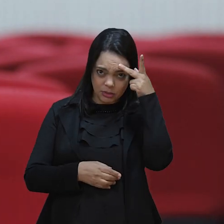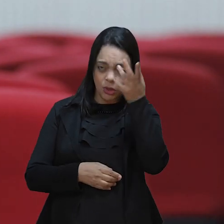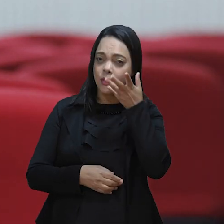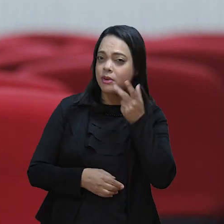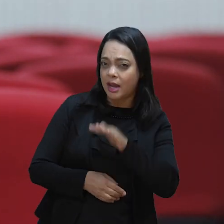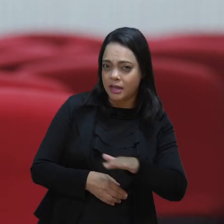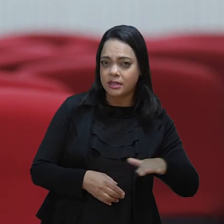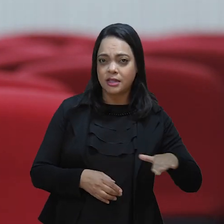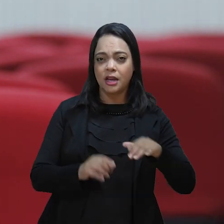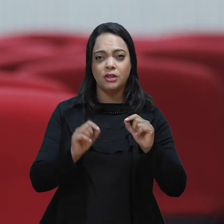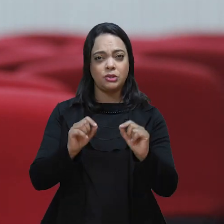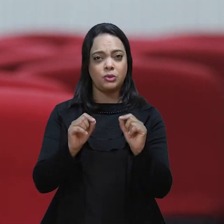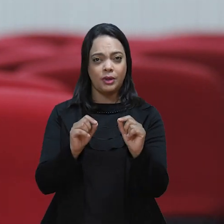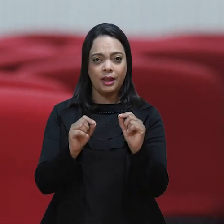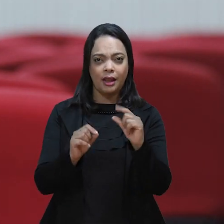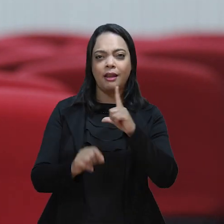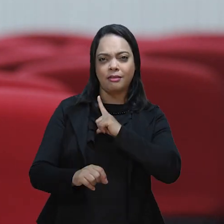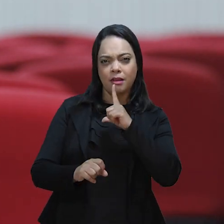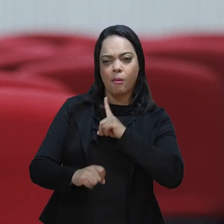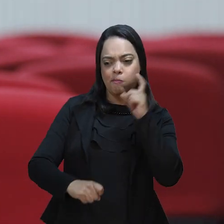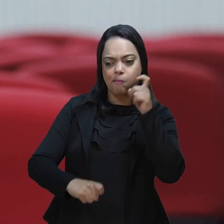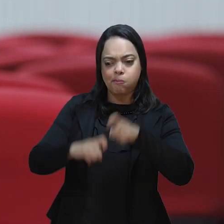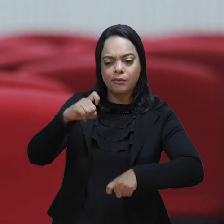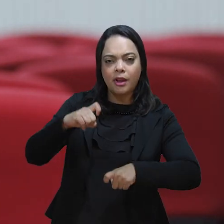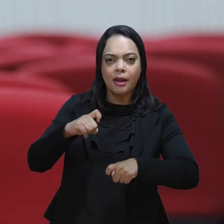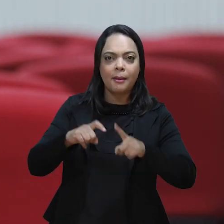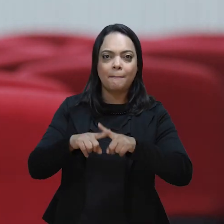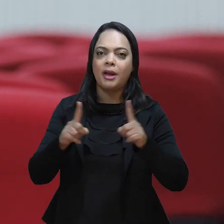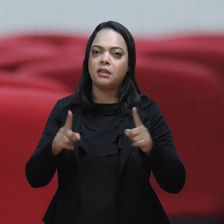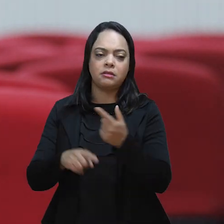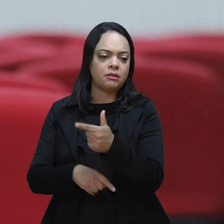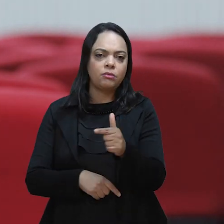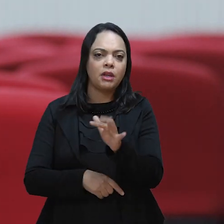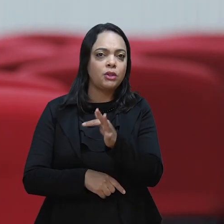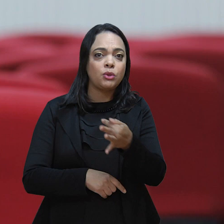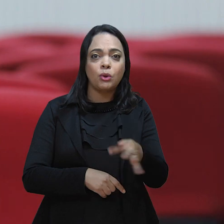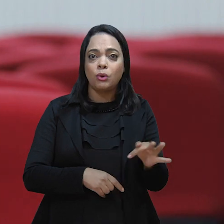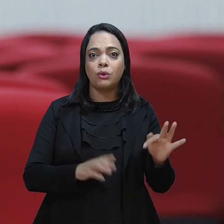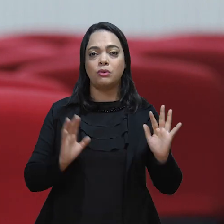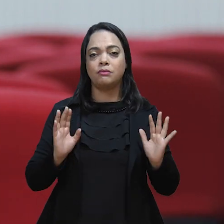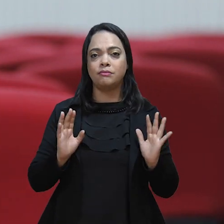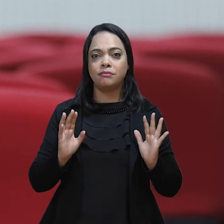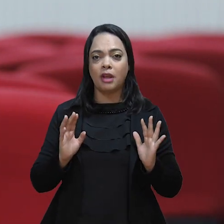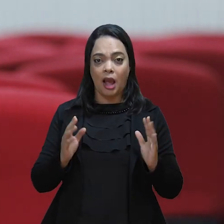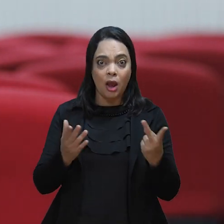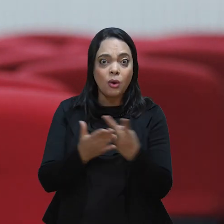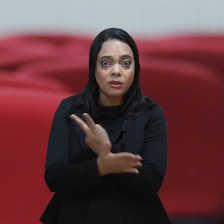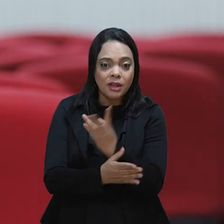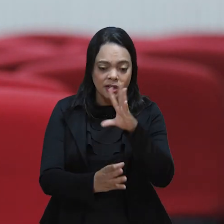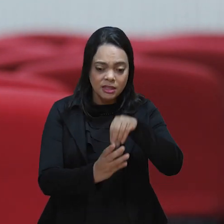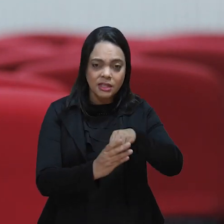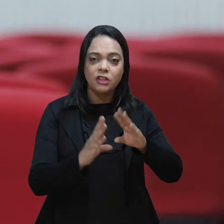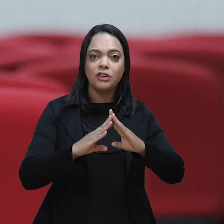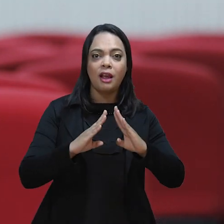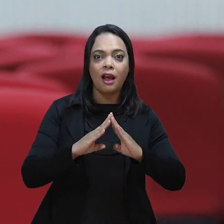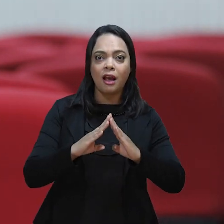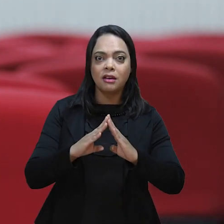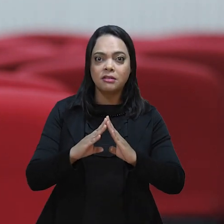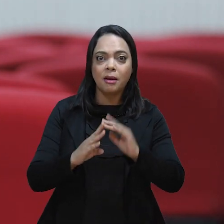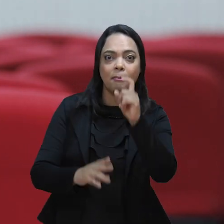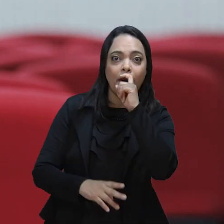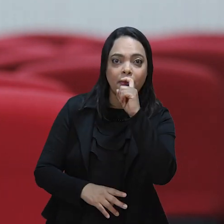sem dor. Então elas são violentadas em casa, especialmente por